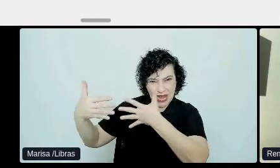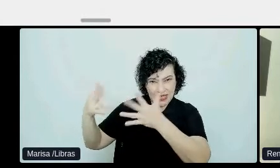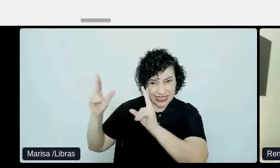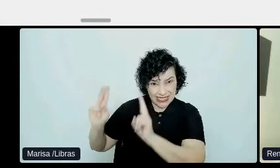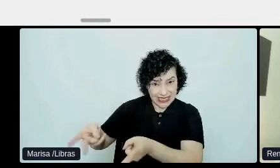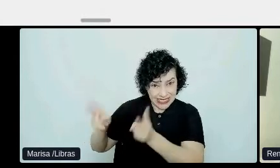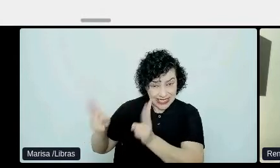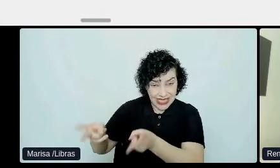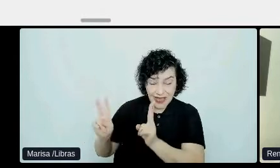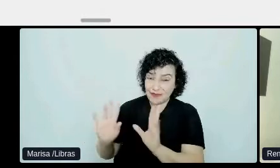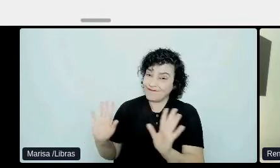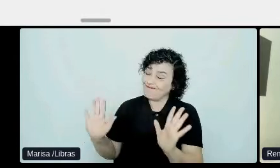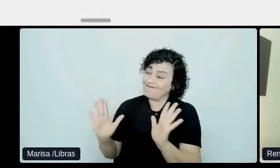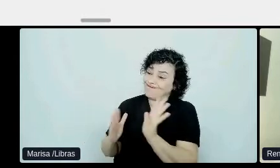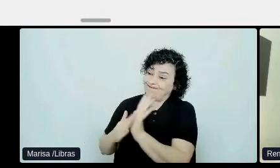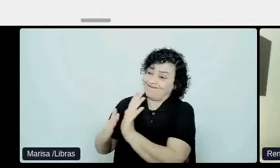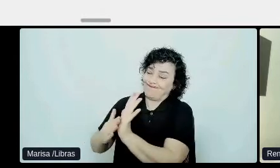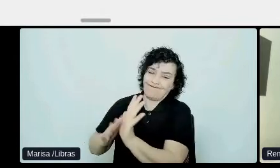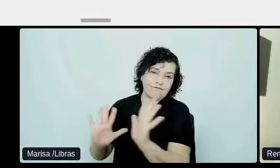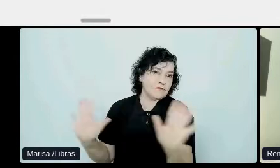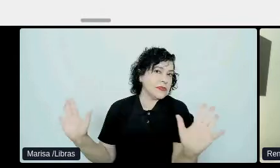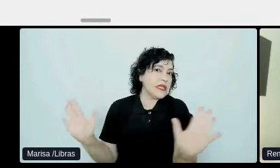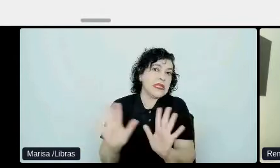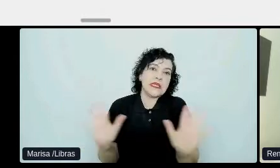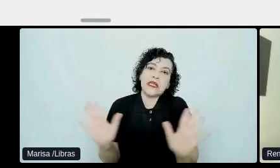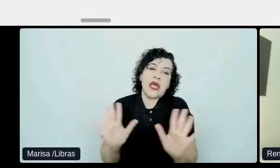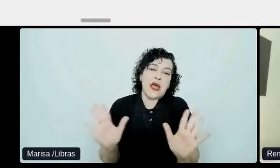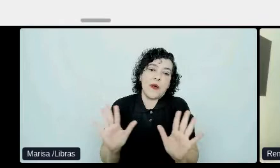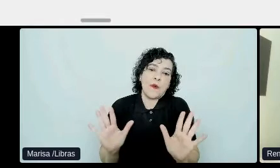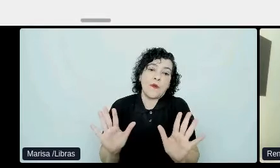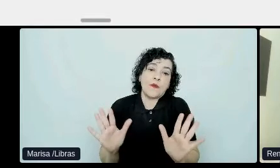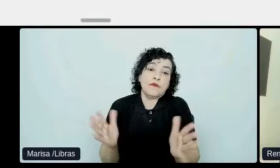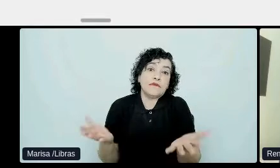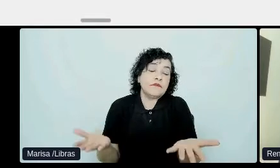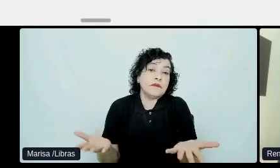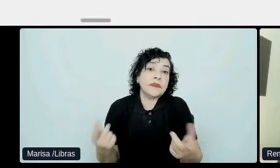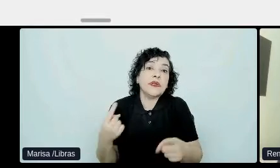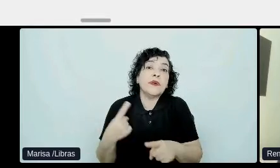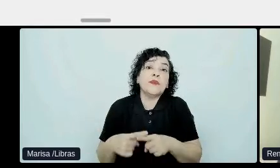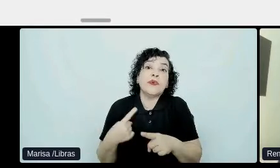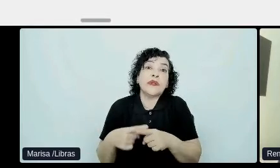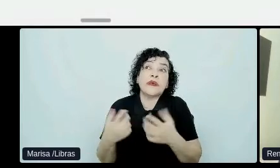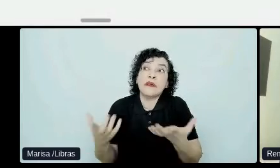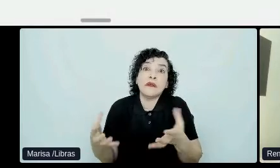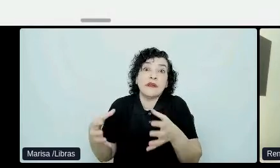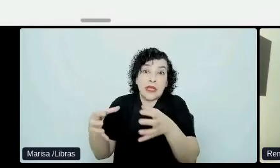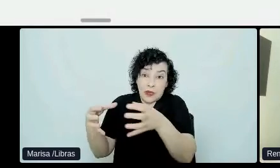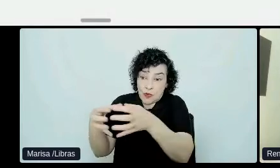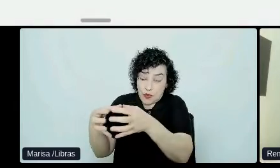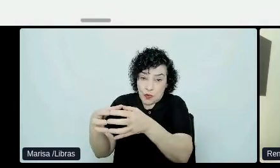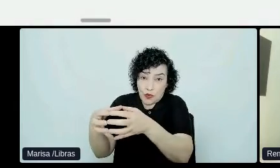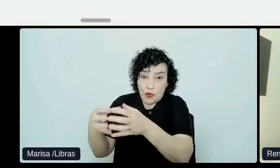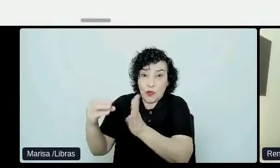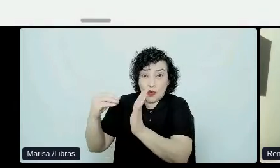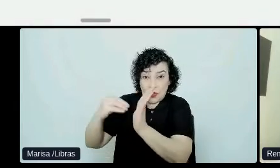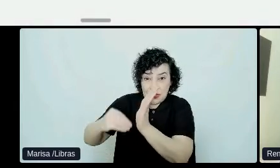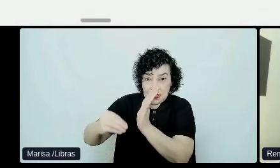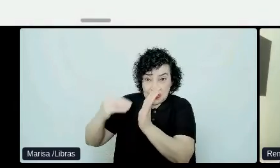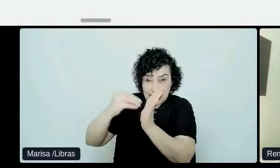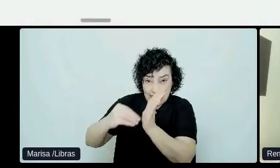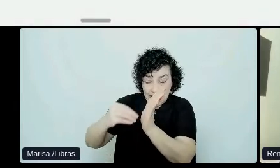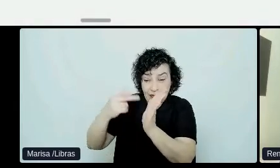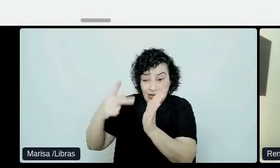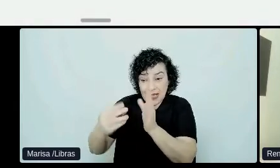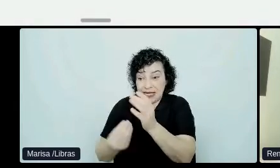né? Porque se a gente tem um time de design system ops que faz padrões